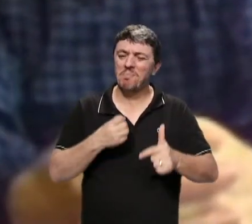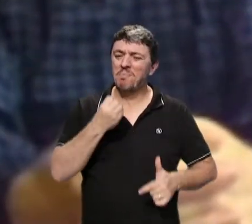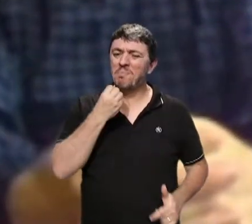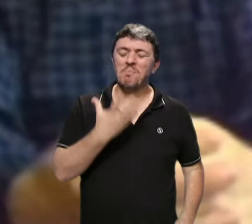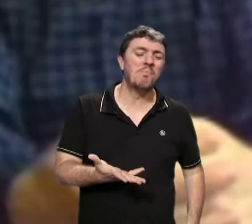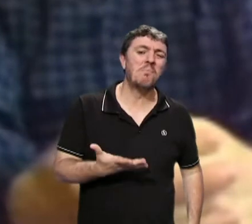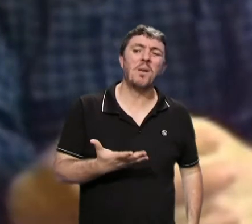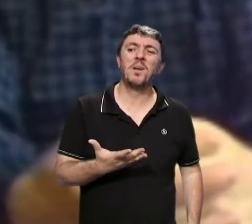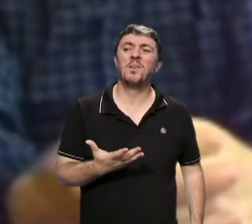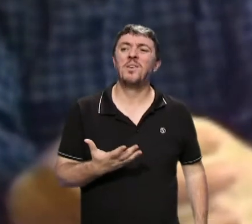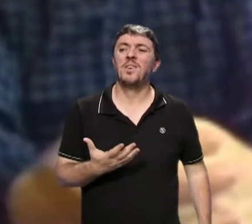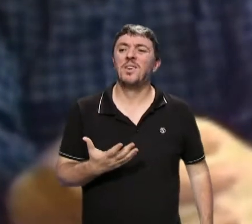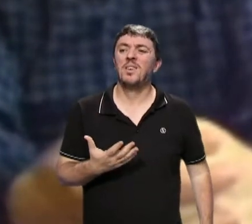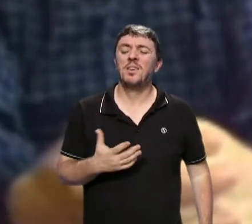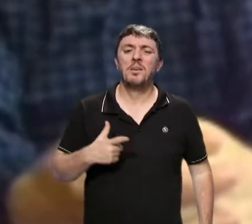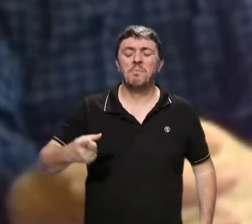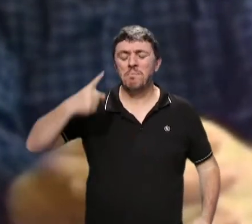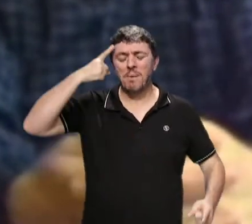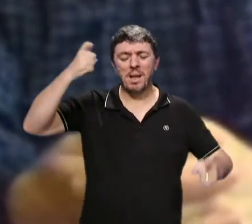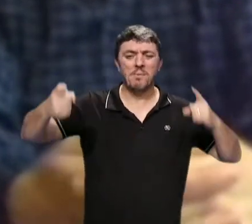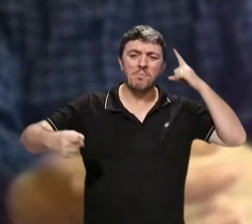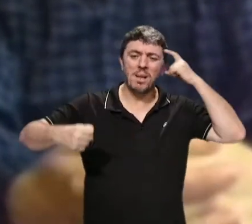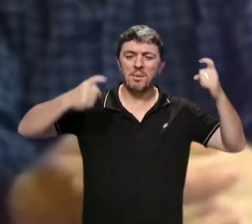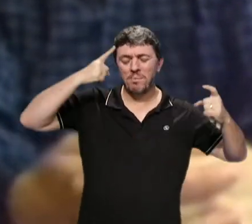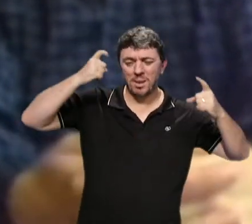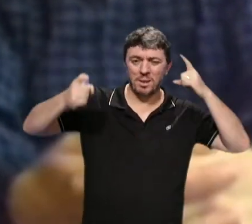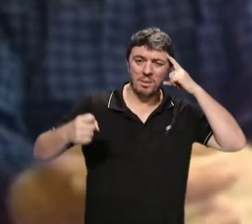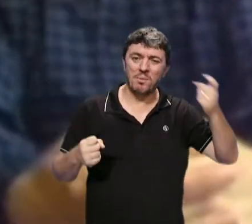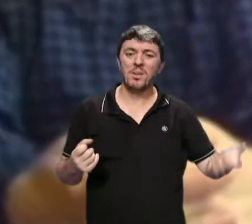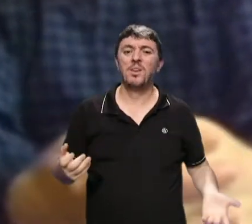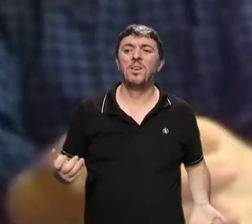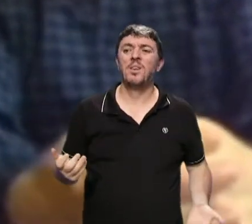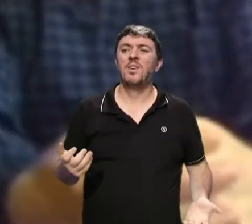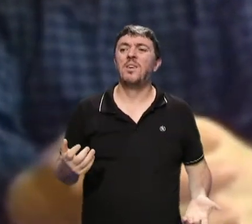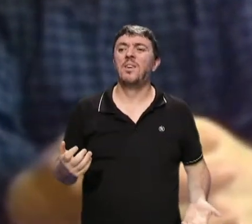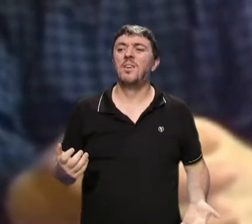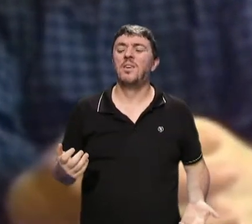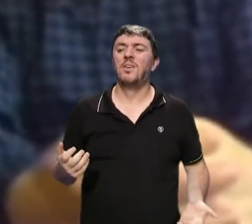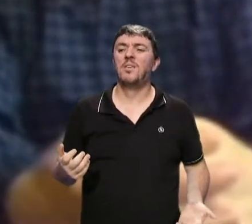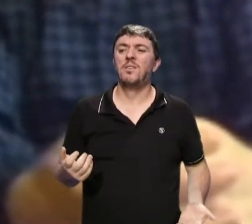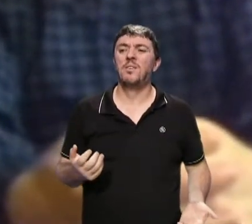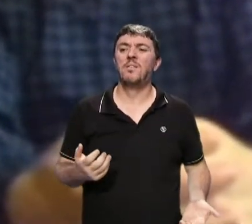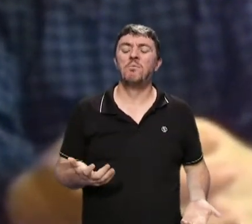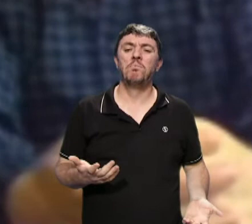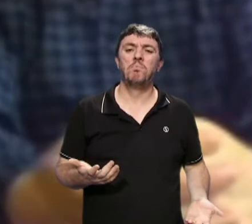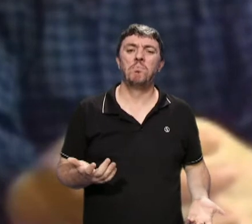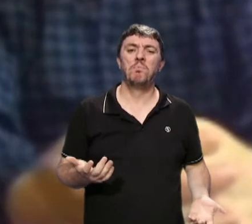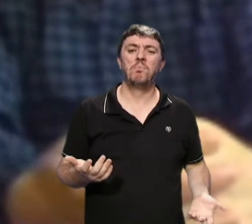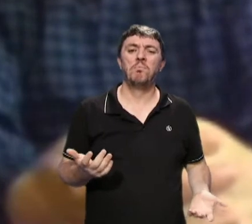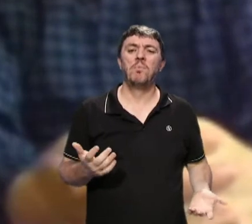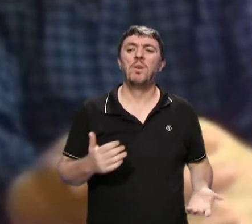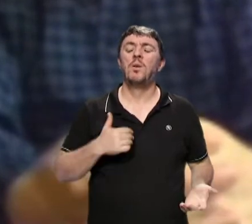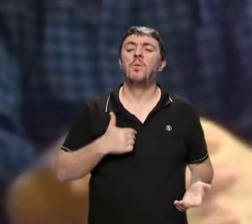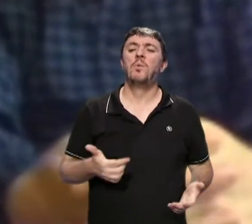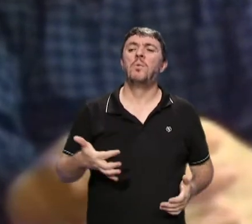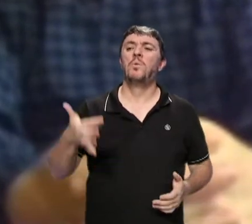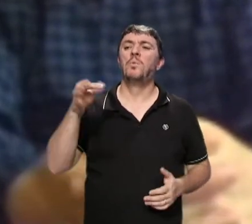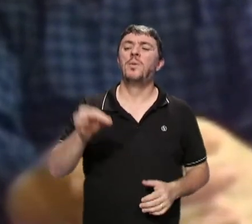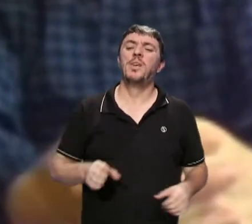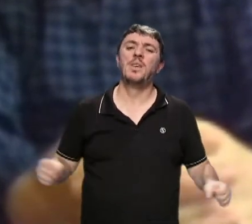inquieto, criativo e, assim, eu sou suspeito para falar, né? Eu tô há 10